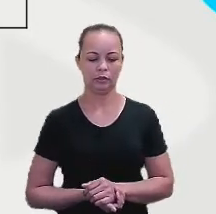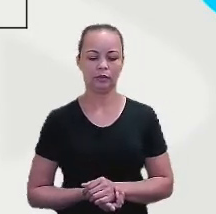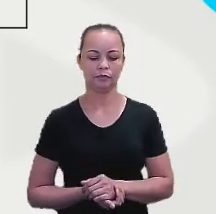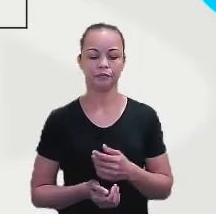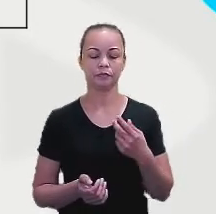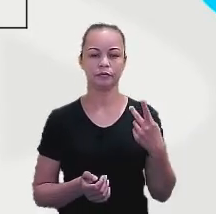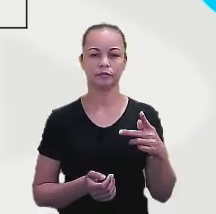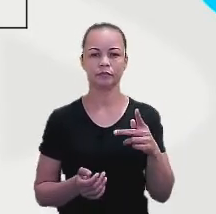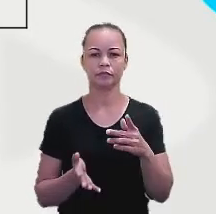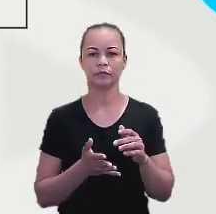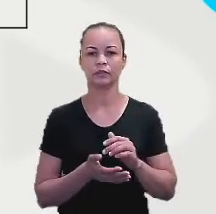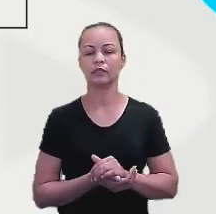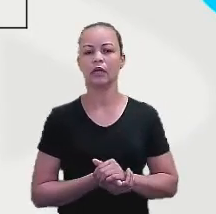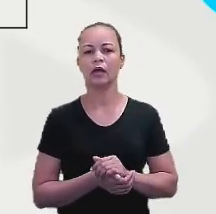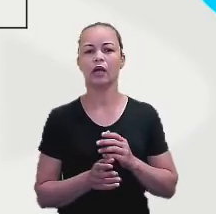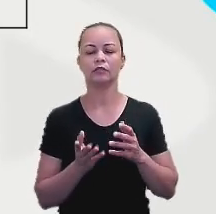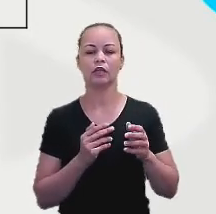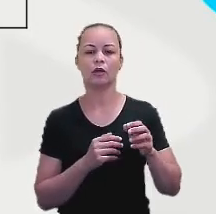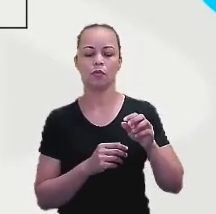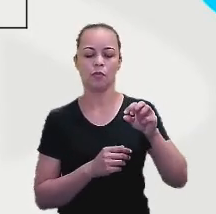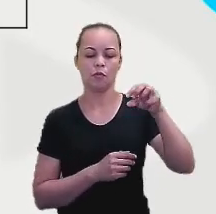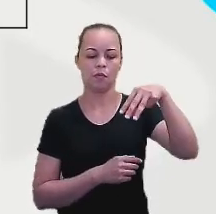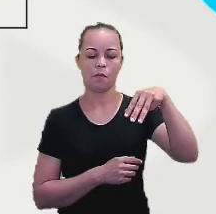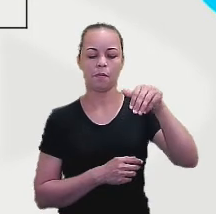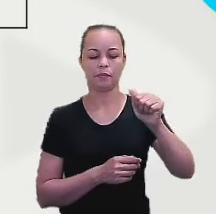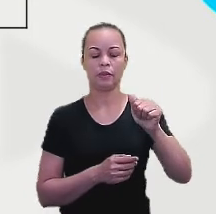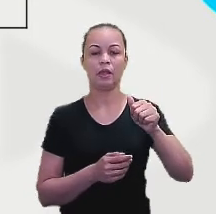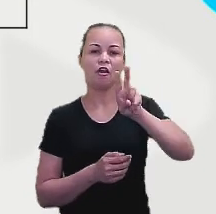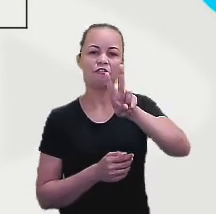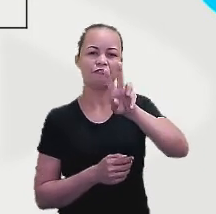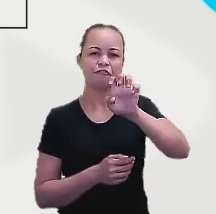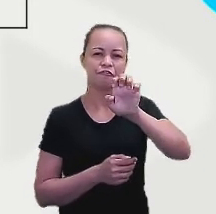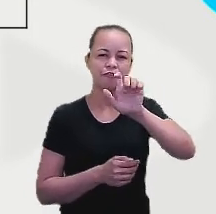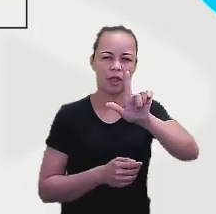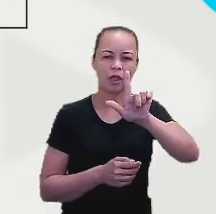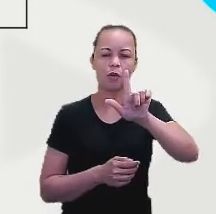a última, né? Má, a antepenúltima.